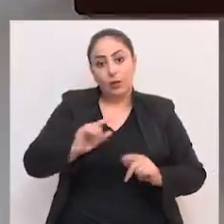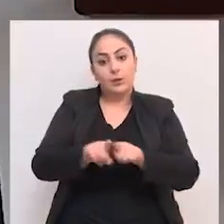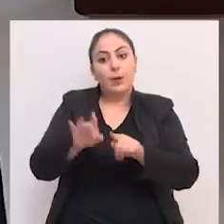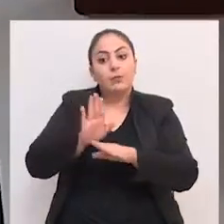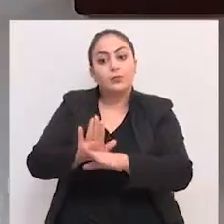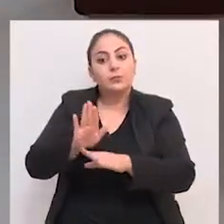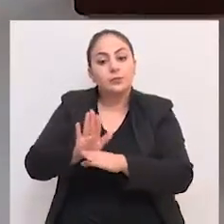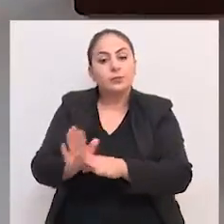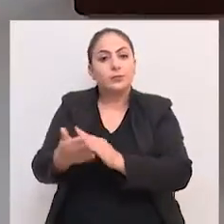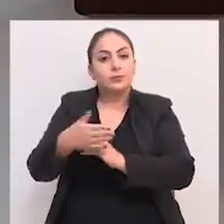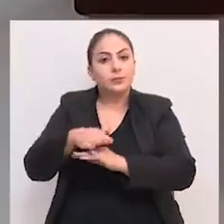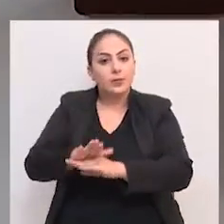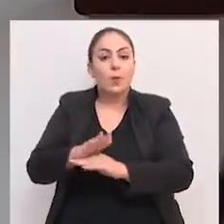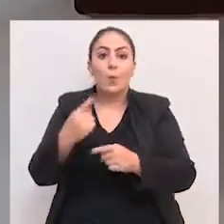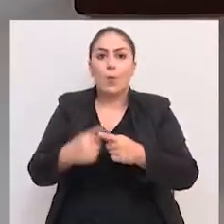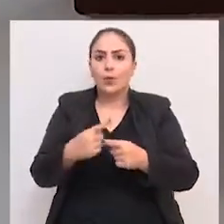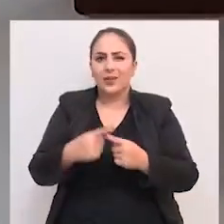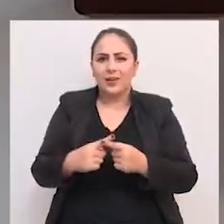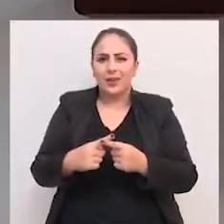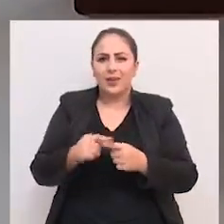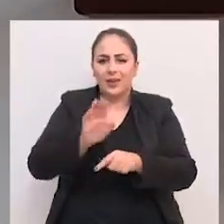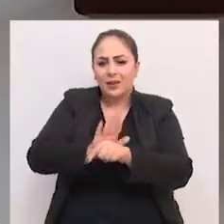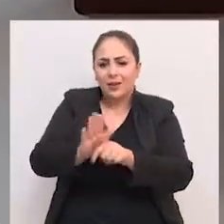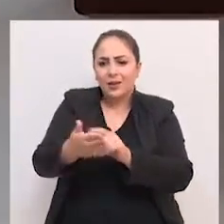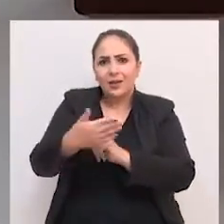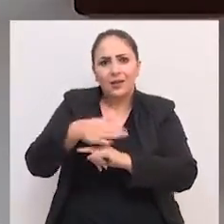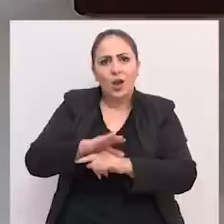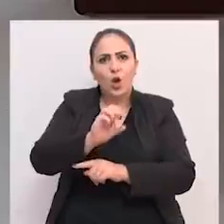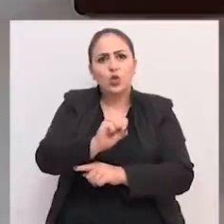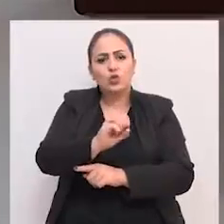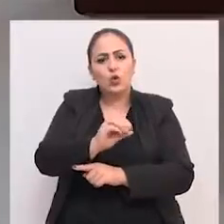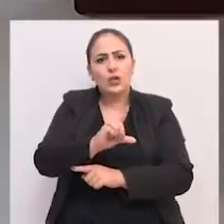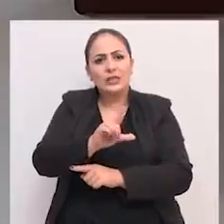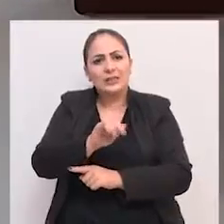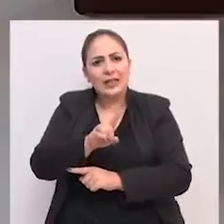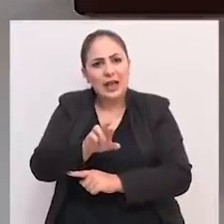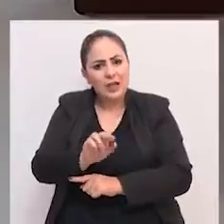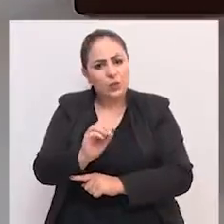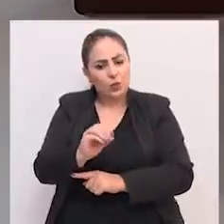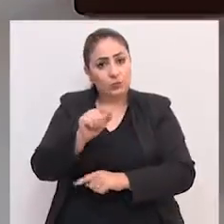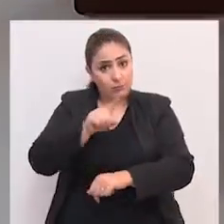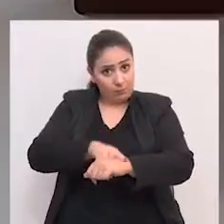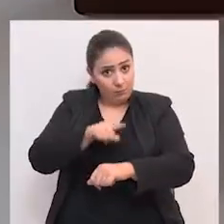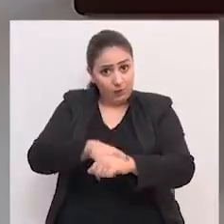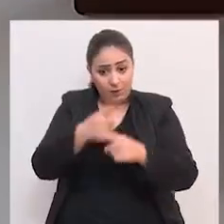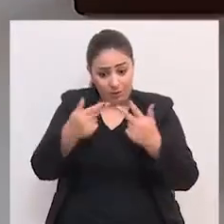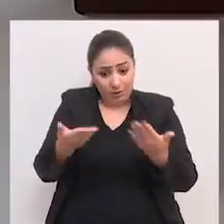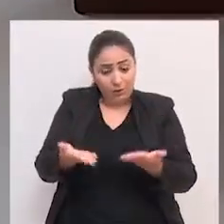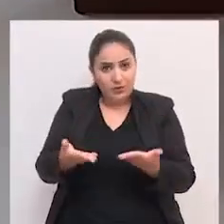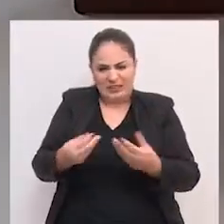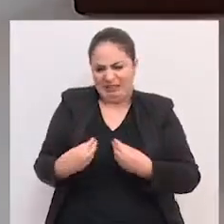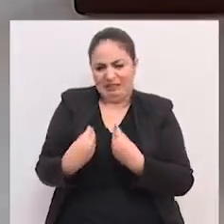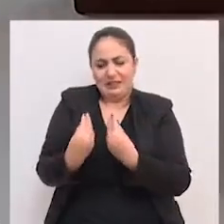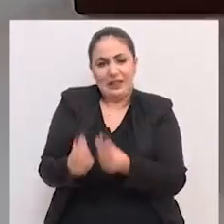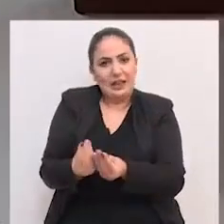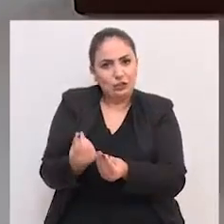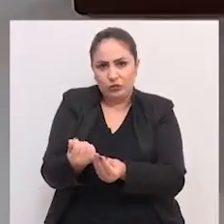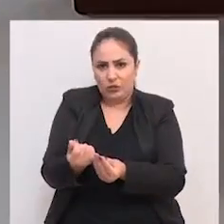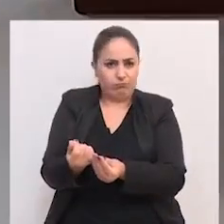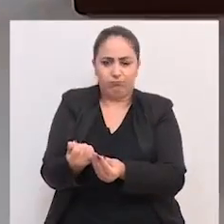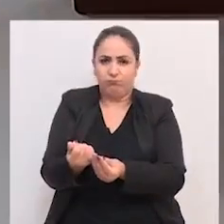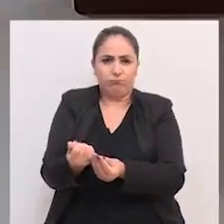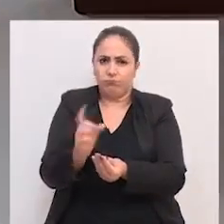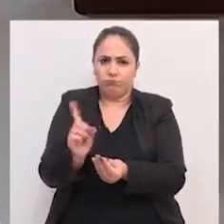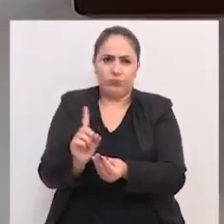civilizada e solidária, porque é isso, ser solidário num momento como este não é dar